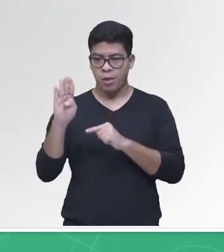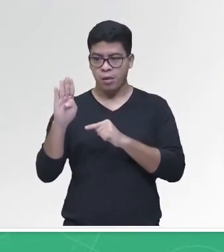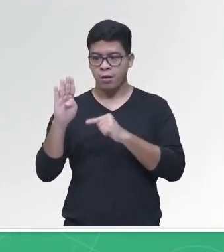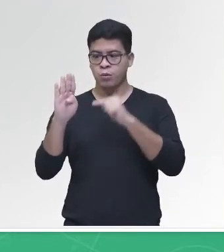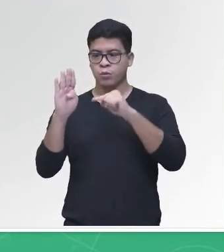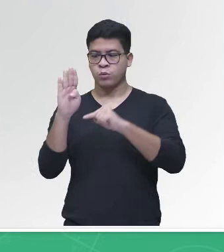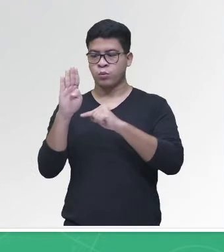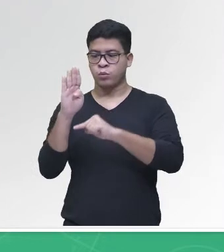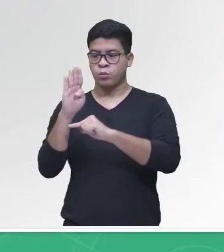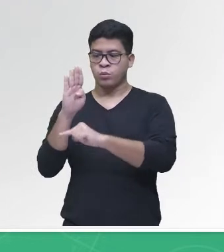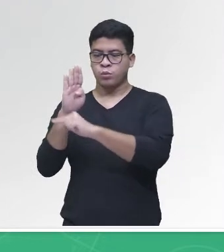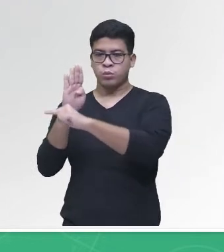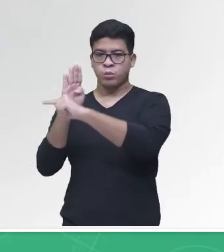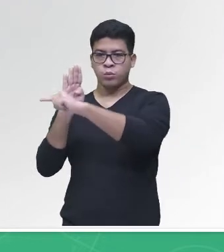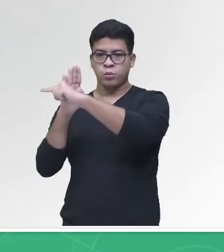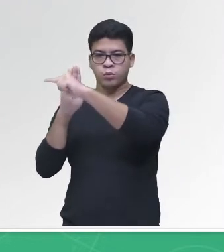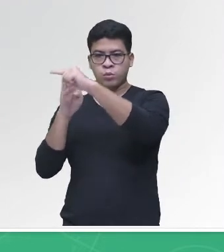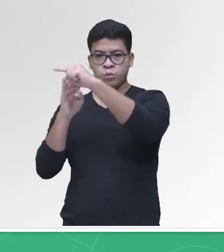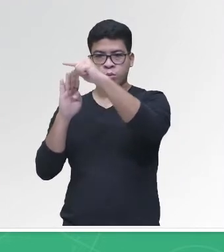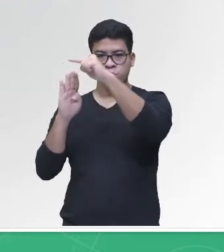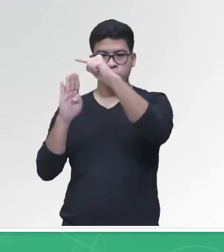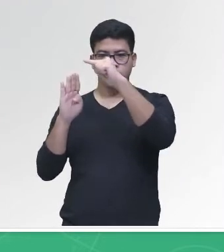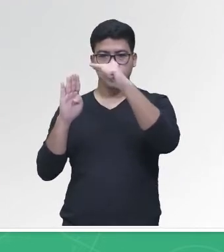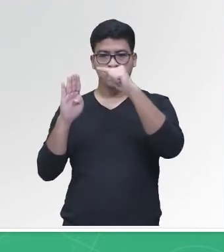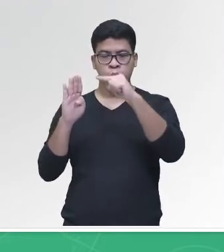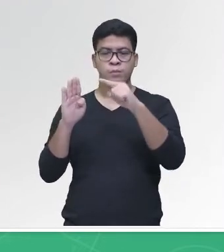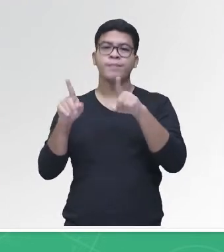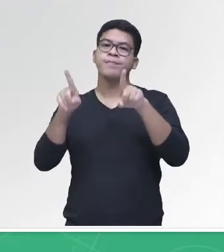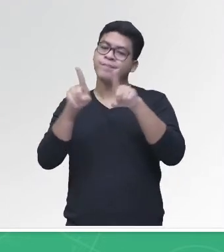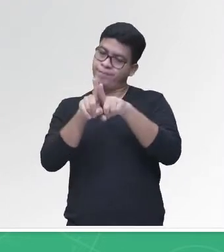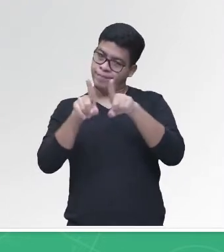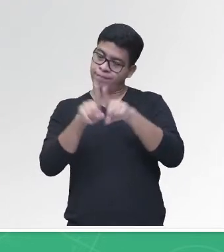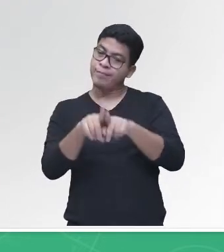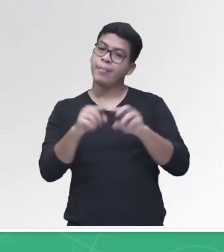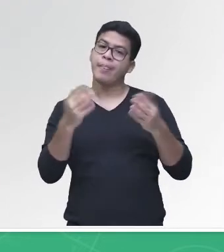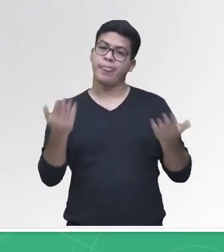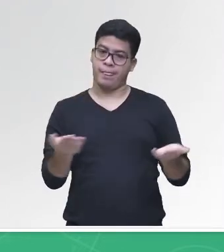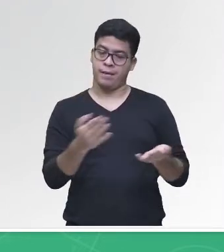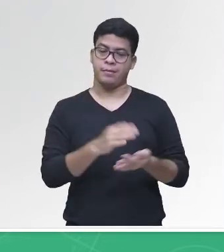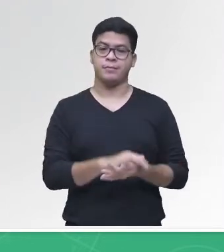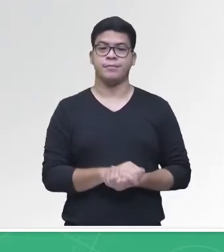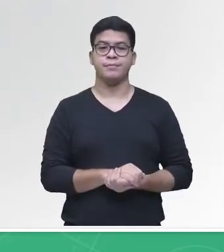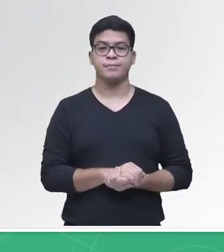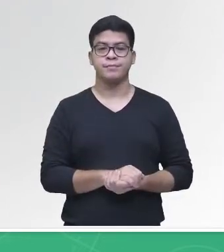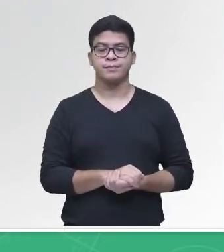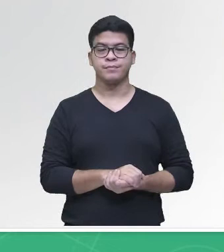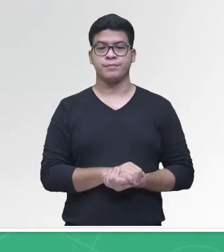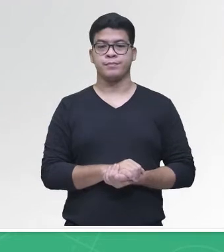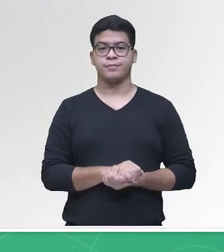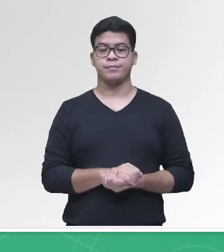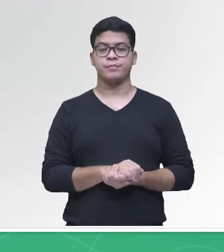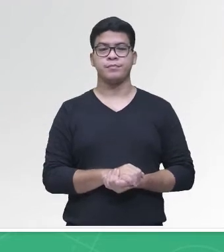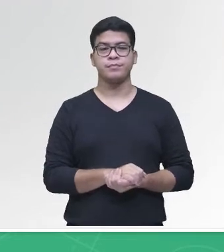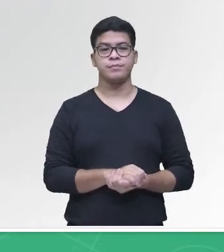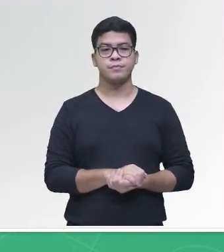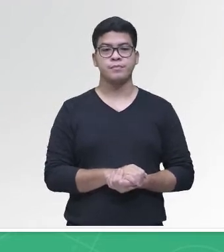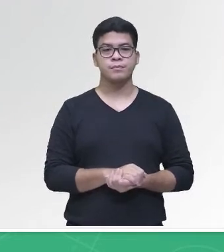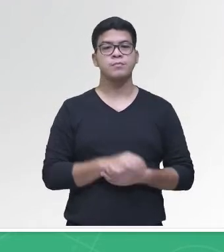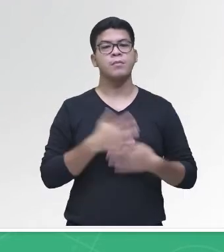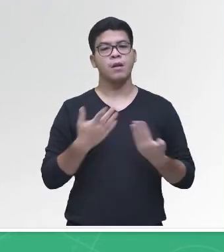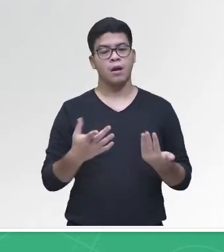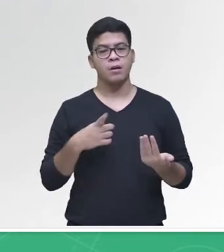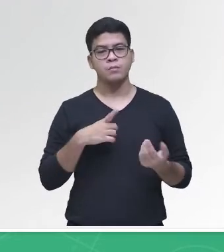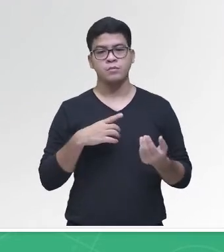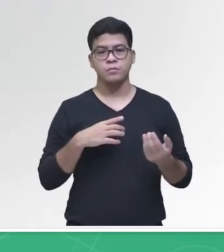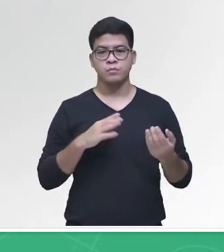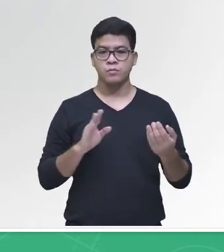elétricas de mesmo sinal. Os 2 ficaram iguais, os sinais. O corpo A e o corpo B ficam com excessos